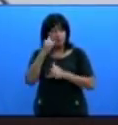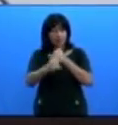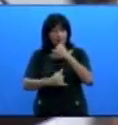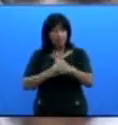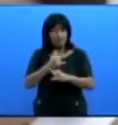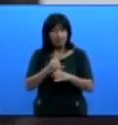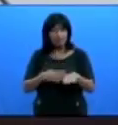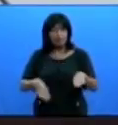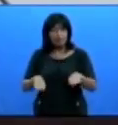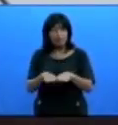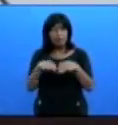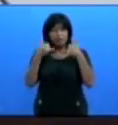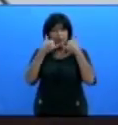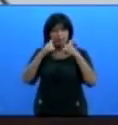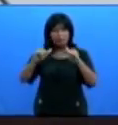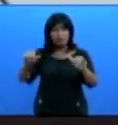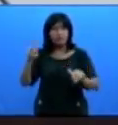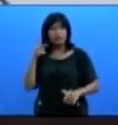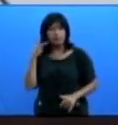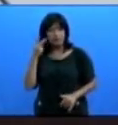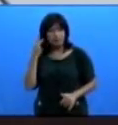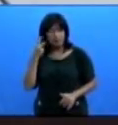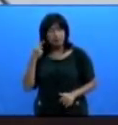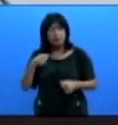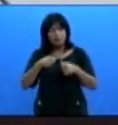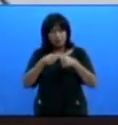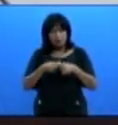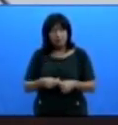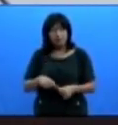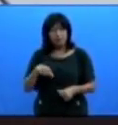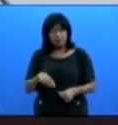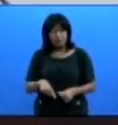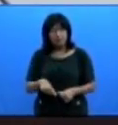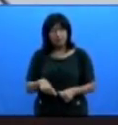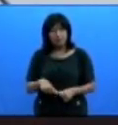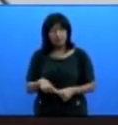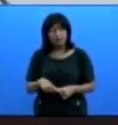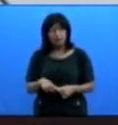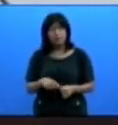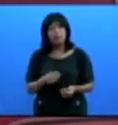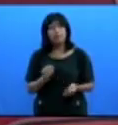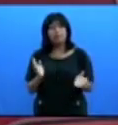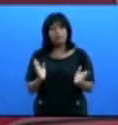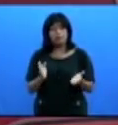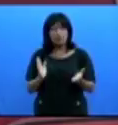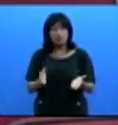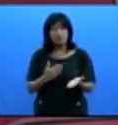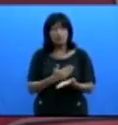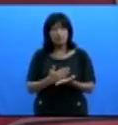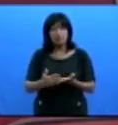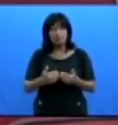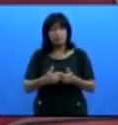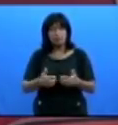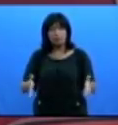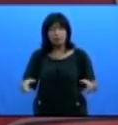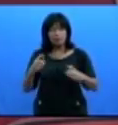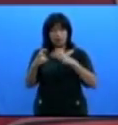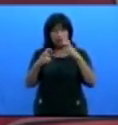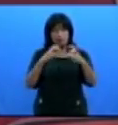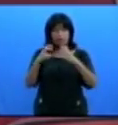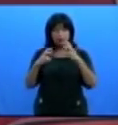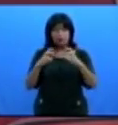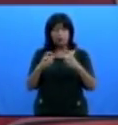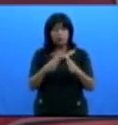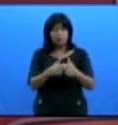Nós alertamos os vereadores que se encontram em outras dependências para a abertura desta sessão ordinária.